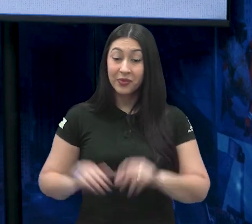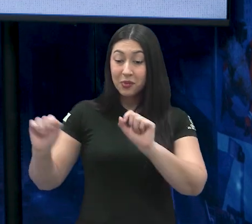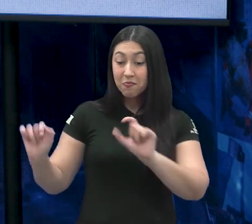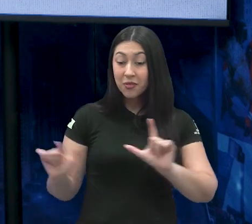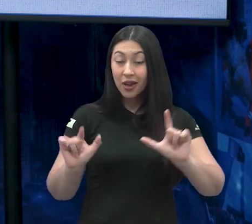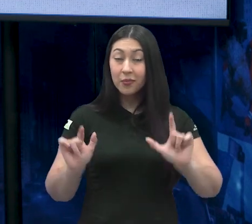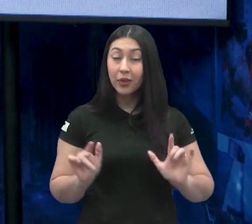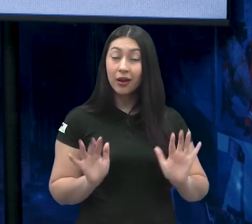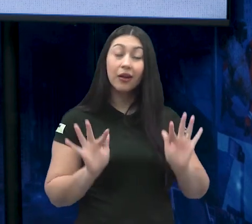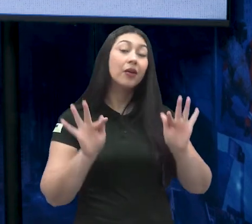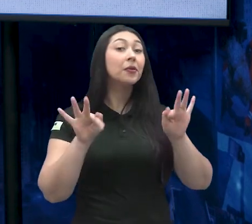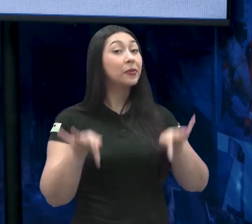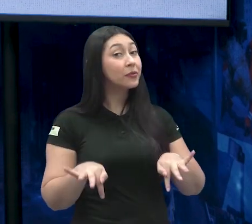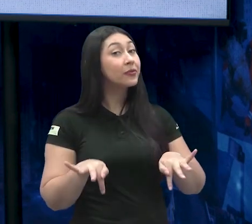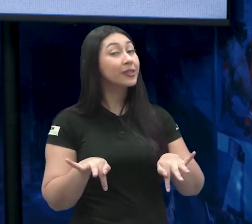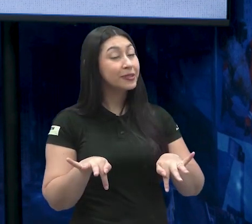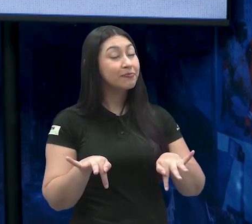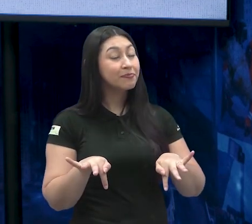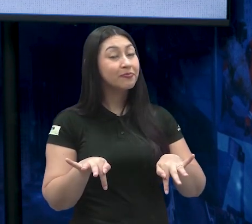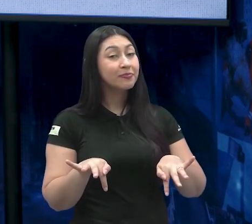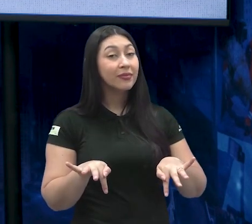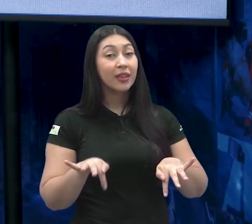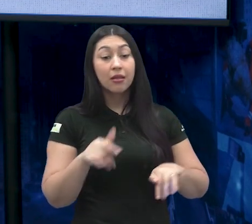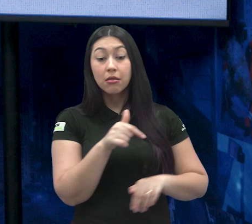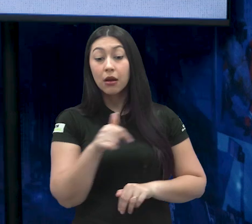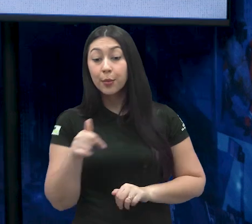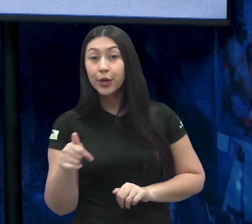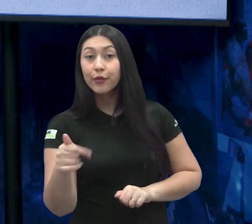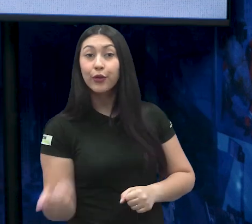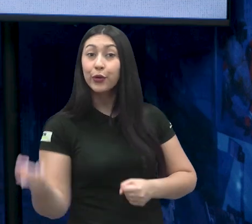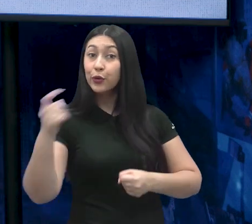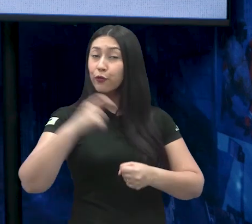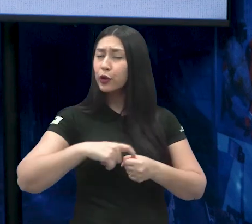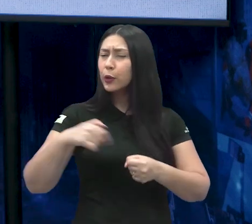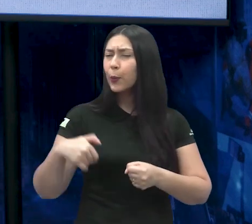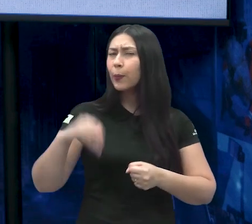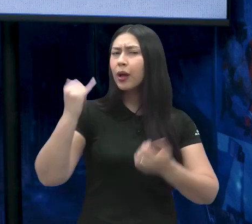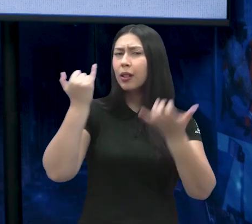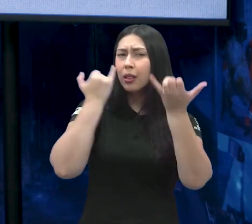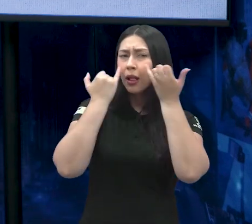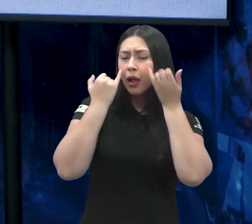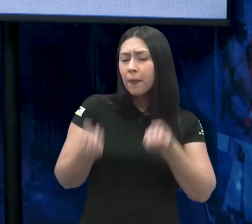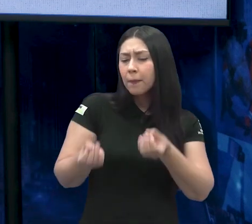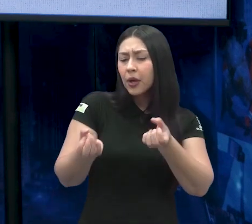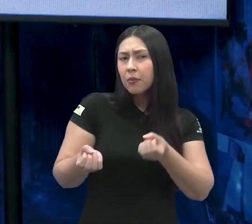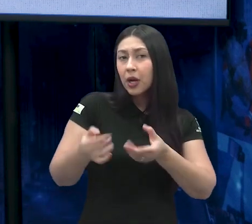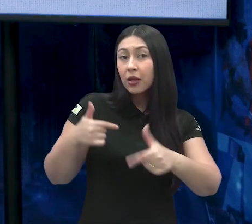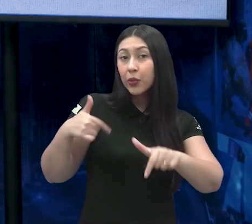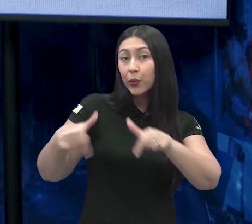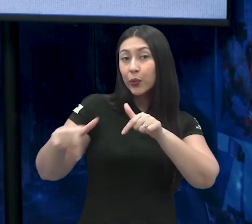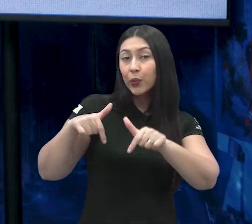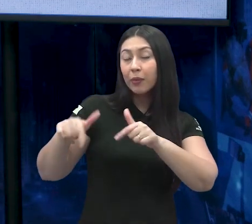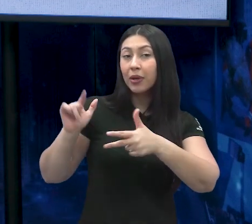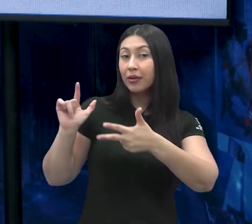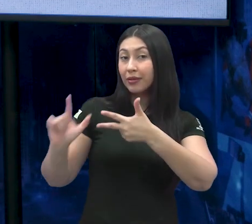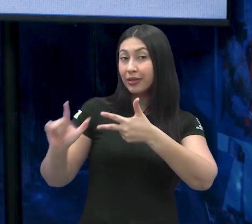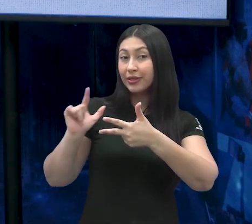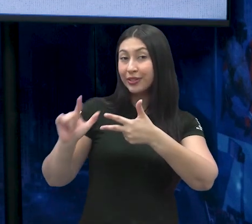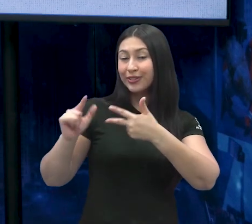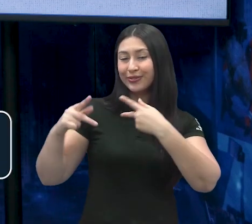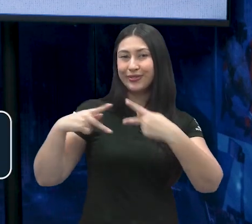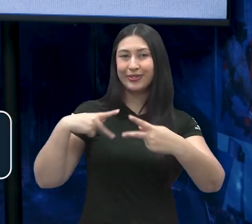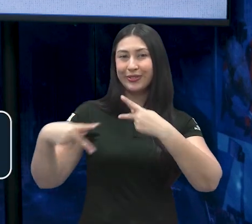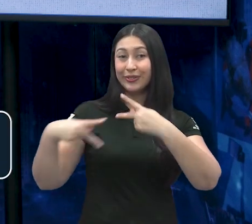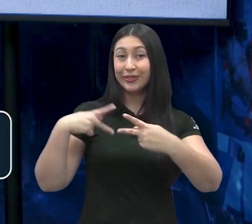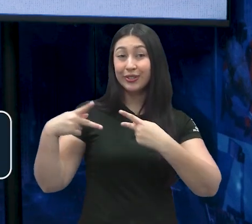Chegou ao fim mais uma edição do nosso Ação Parlamentar. Na semana que vem eu volto com mais informações sobre o trabalho do